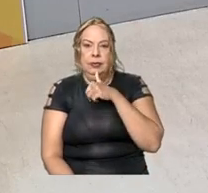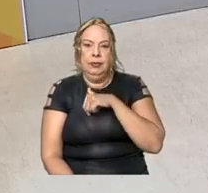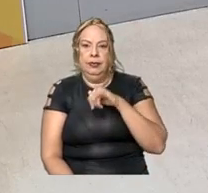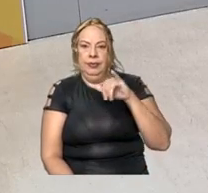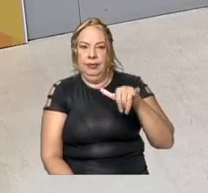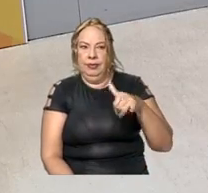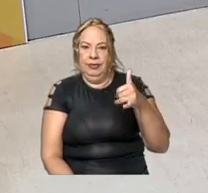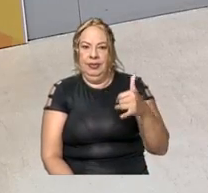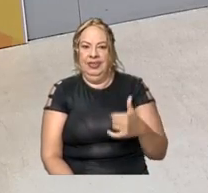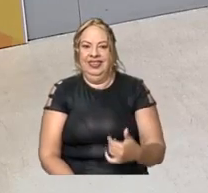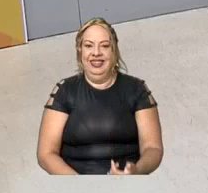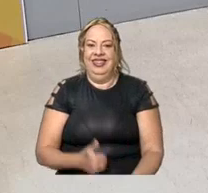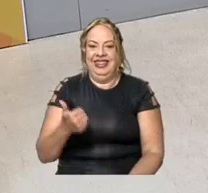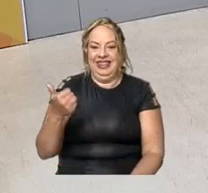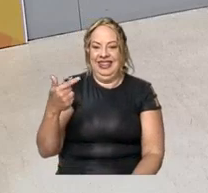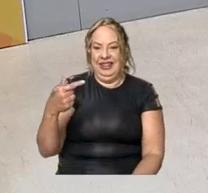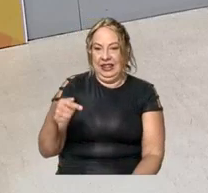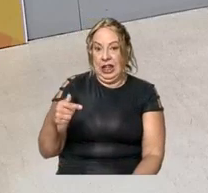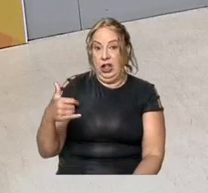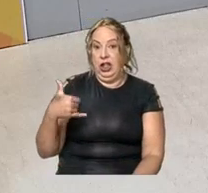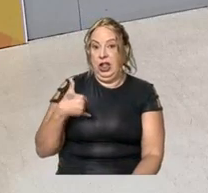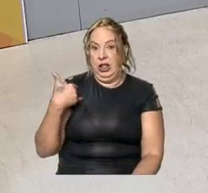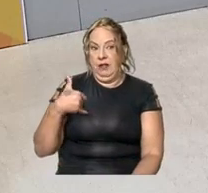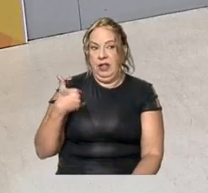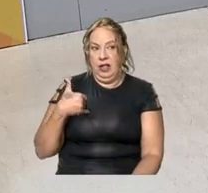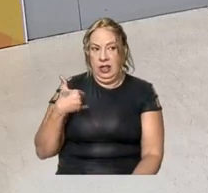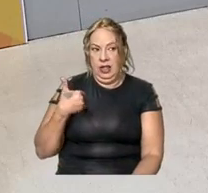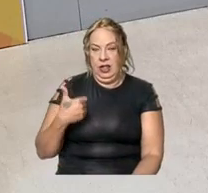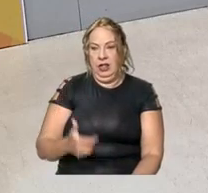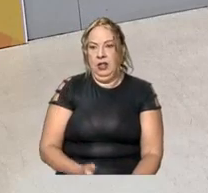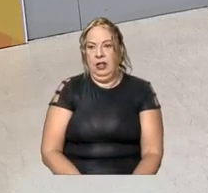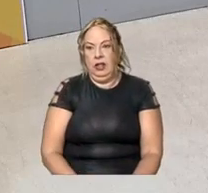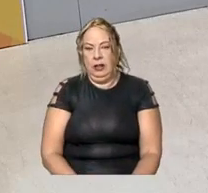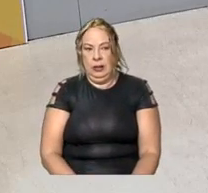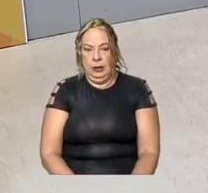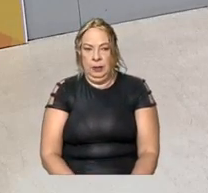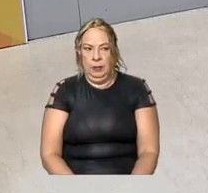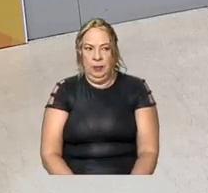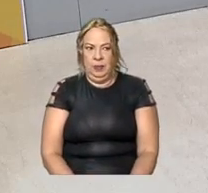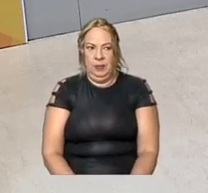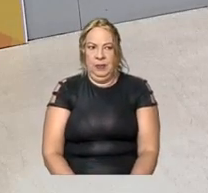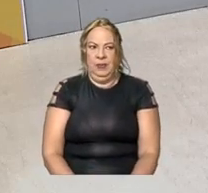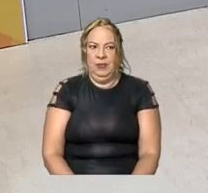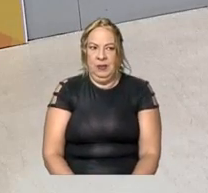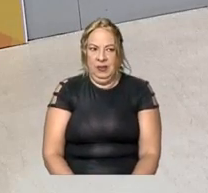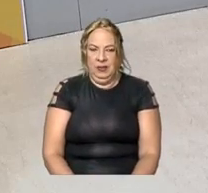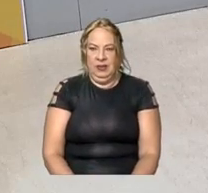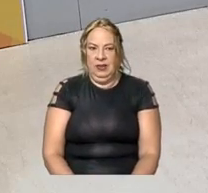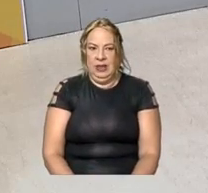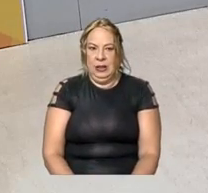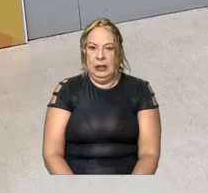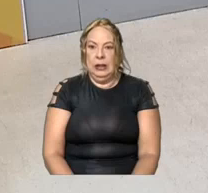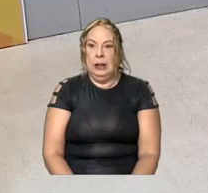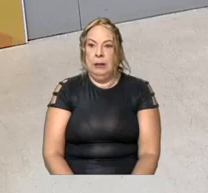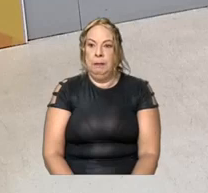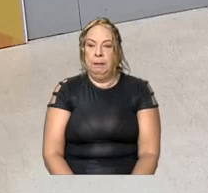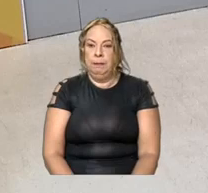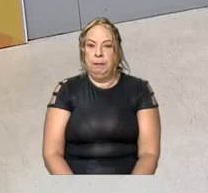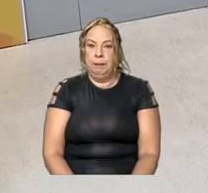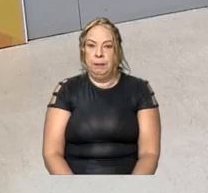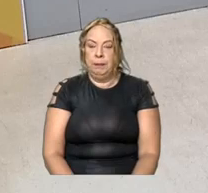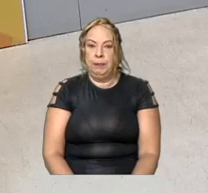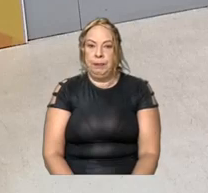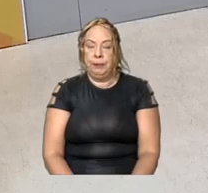do aniversário. Dia 17, vou fazer 20, sem risadinha aqui nos bastidores, por favor,